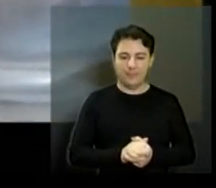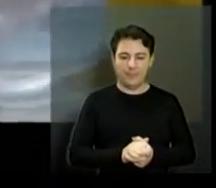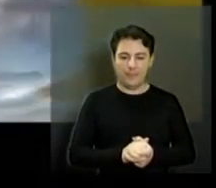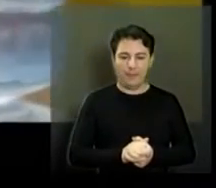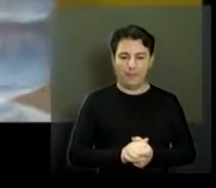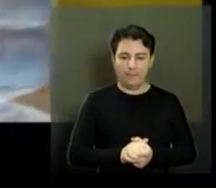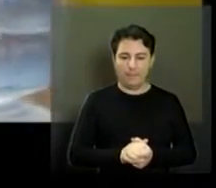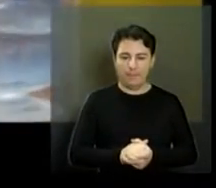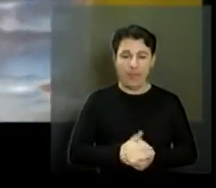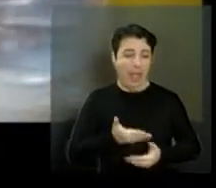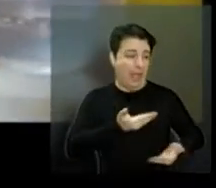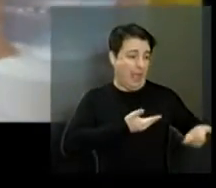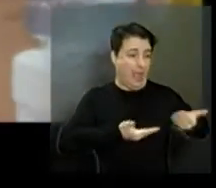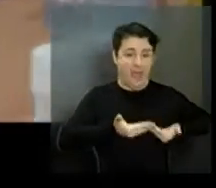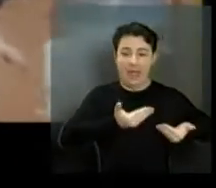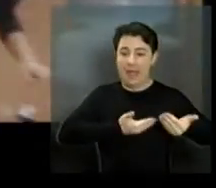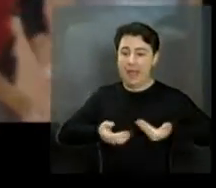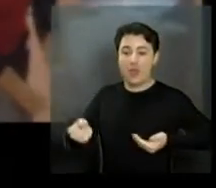I'm making friends.